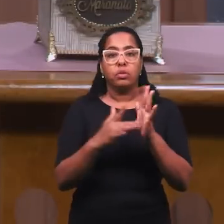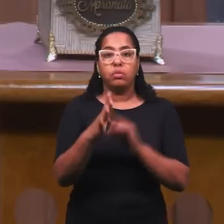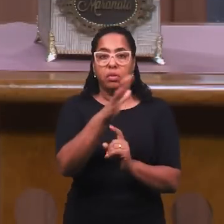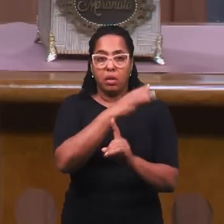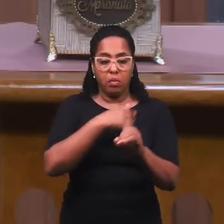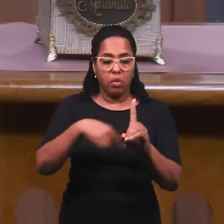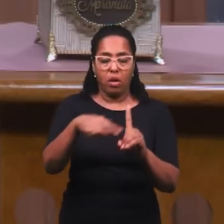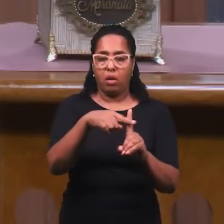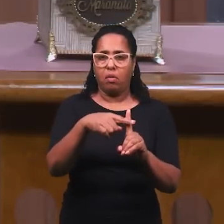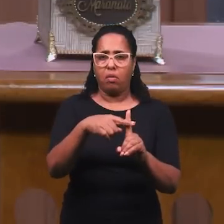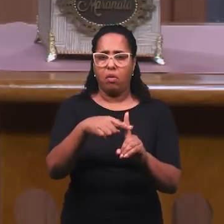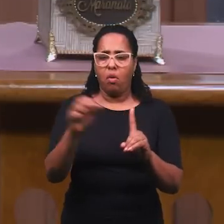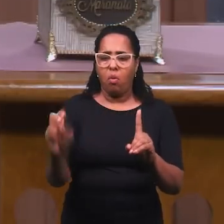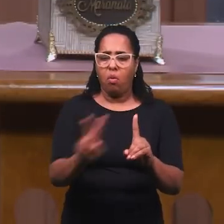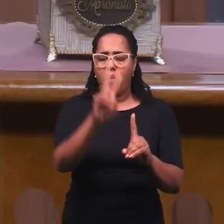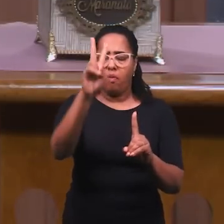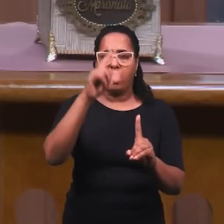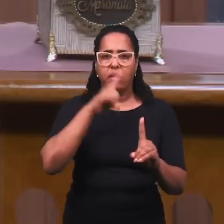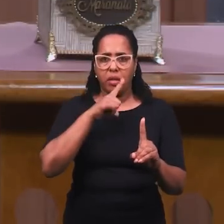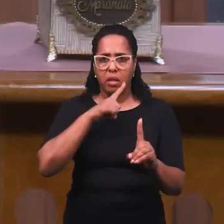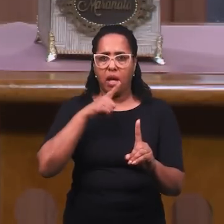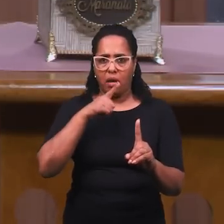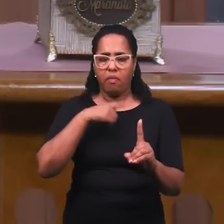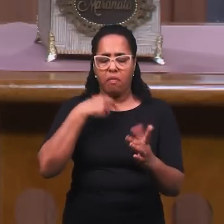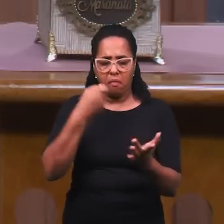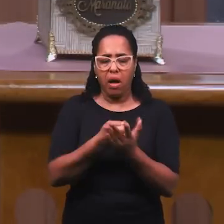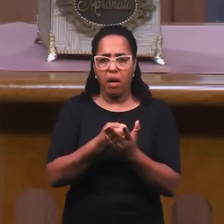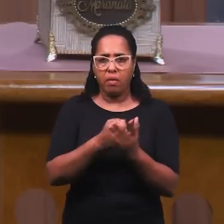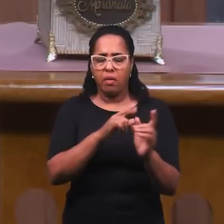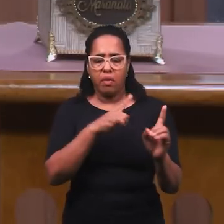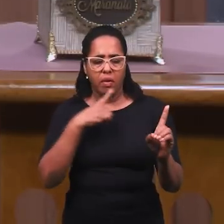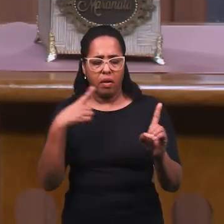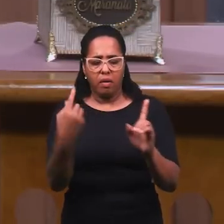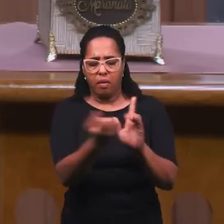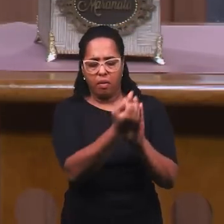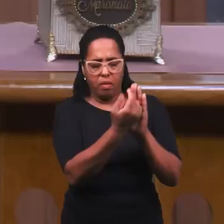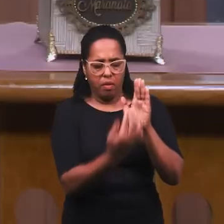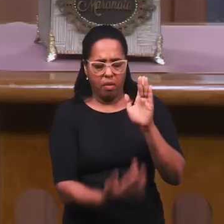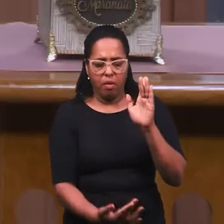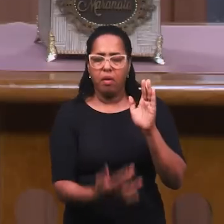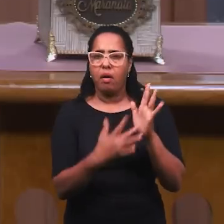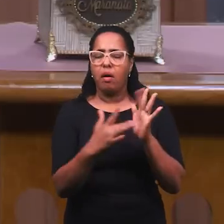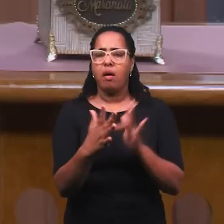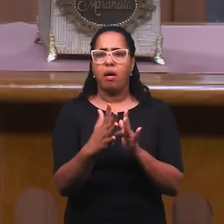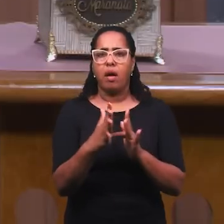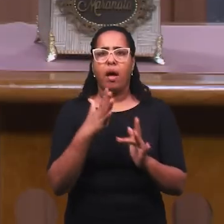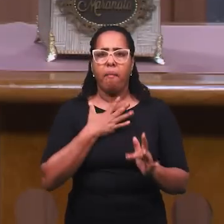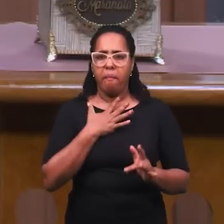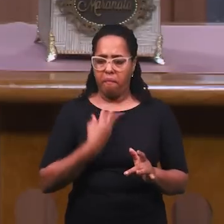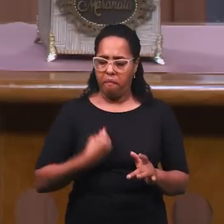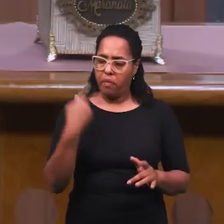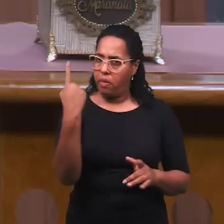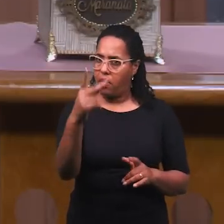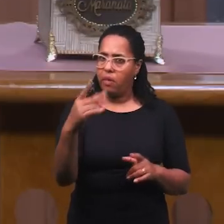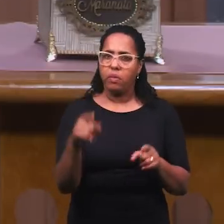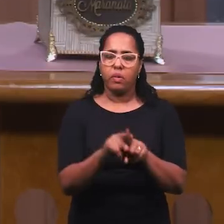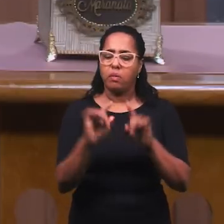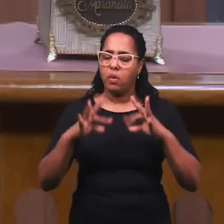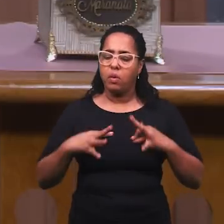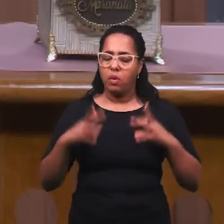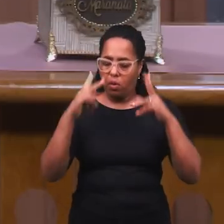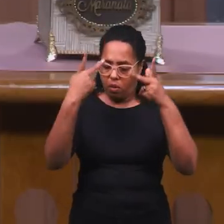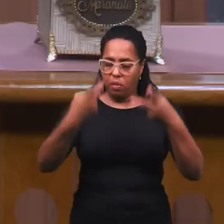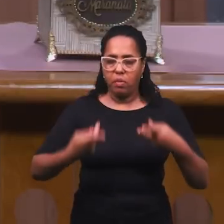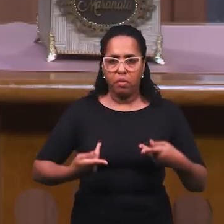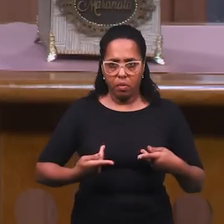Calvário, onde o Senhor Jesus derramou o seu sangue pela minha vida, pela sua vida, por todo o homem, em todo